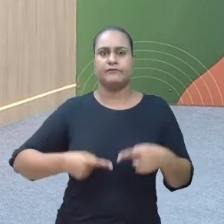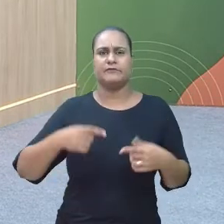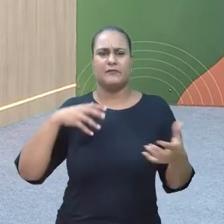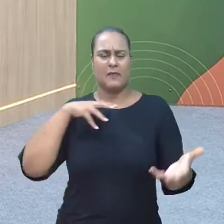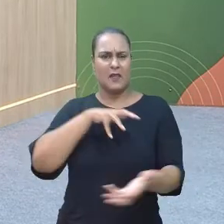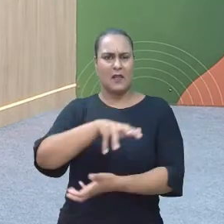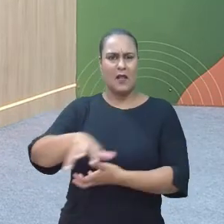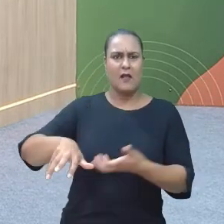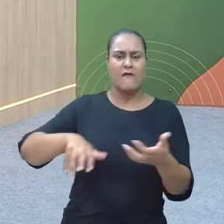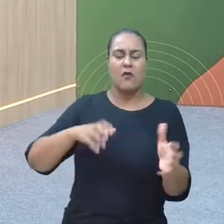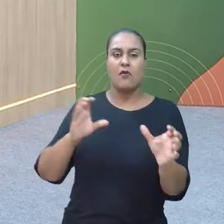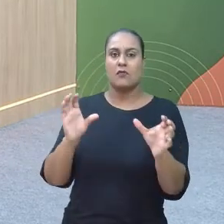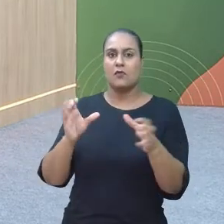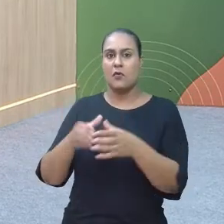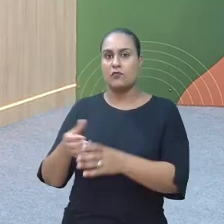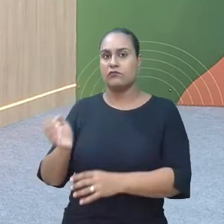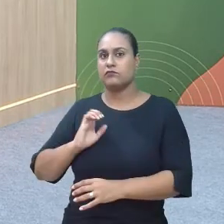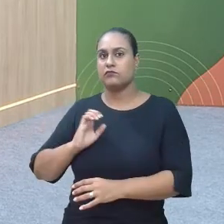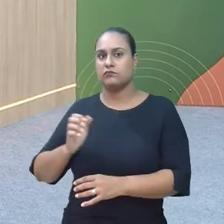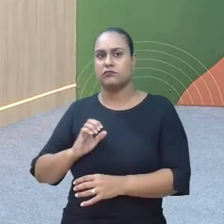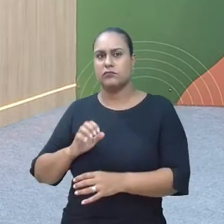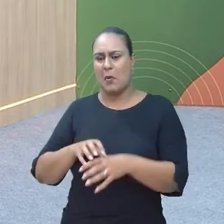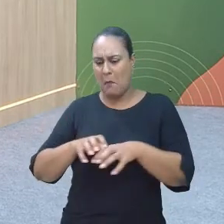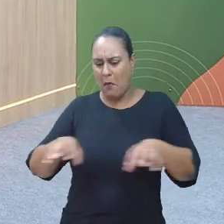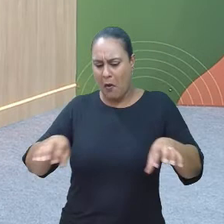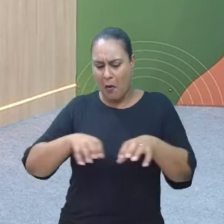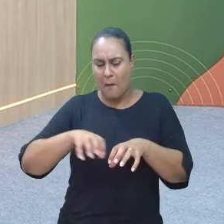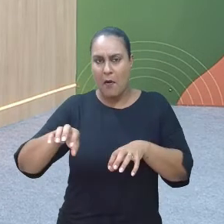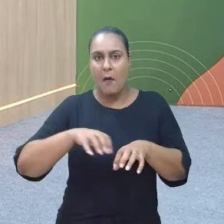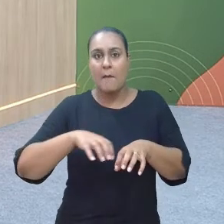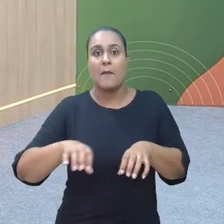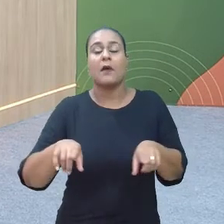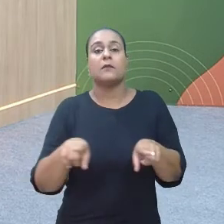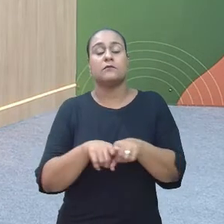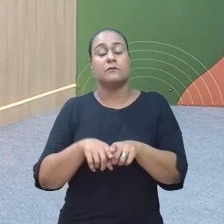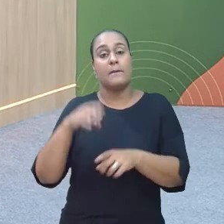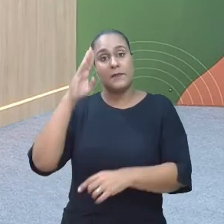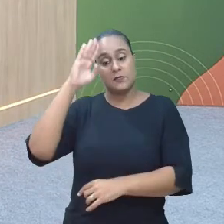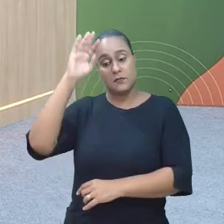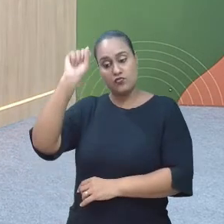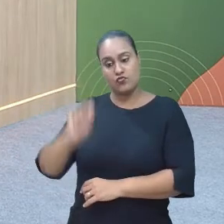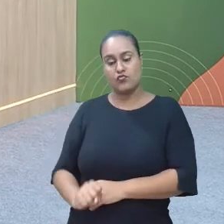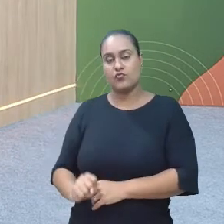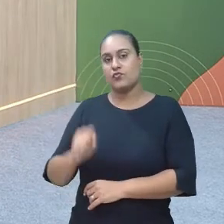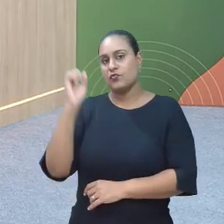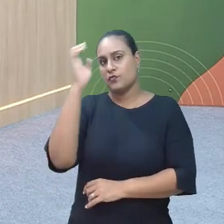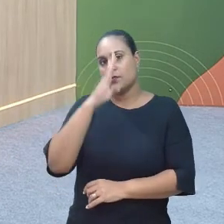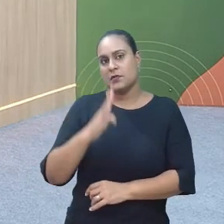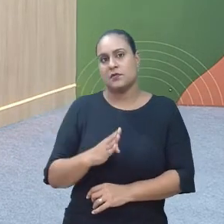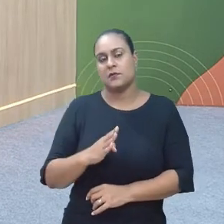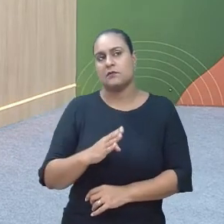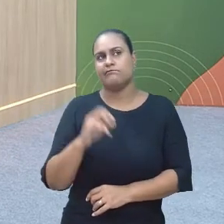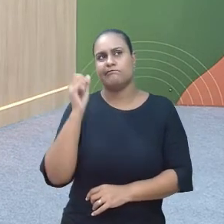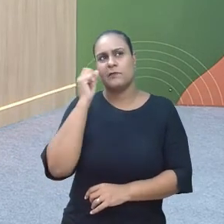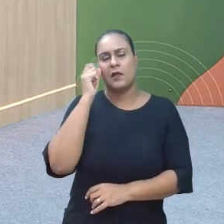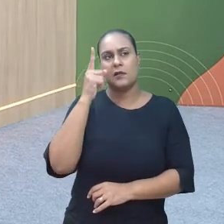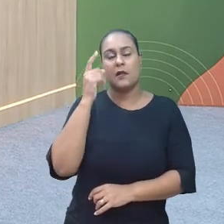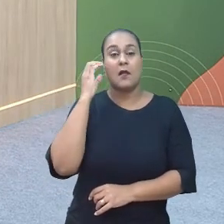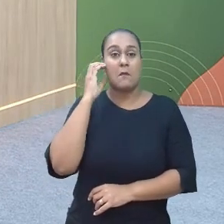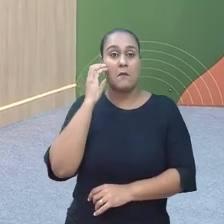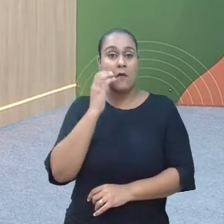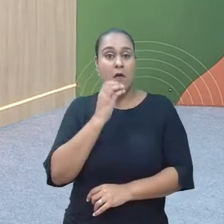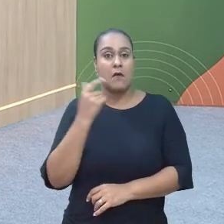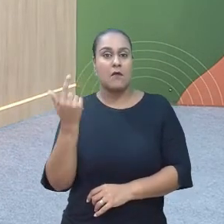por parte das elites, separatismo, sobretudo no sul do país. Né? Então, a ideia de colocar o Pedro II ao